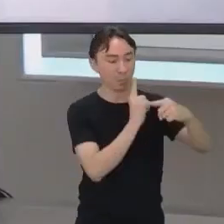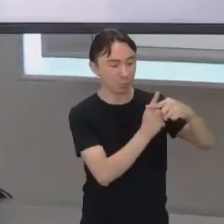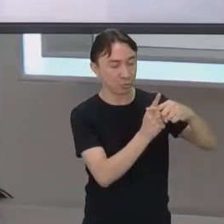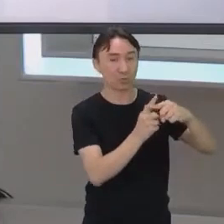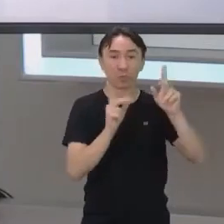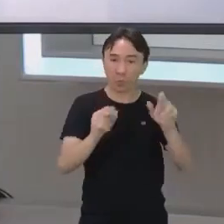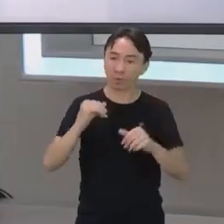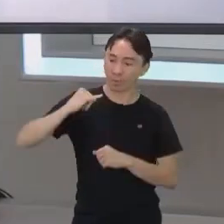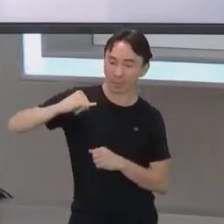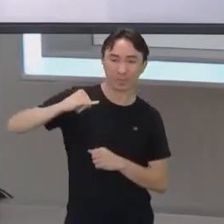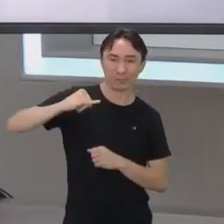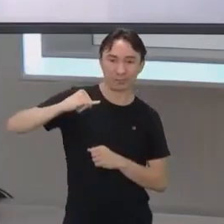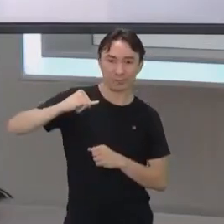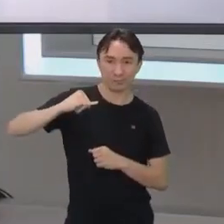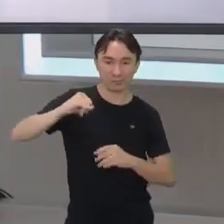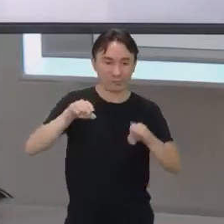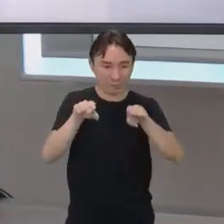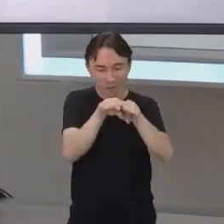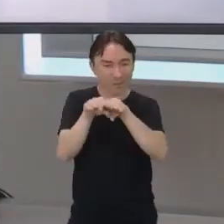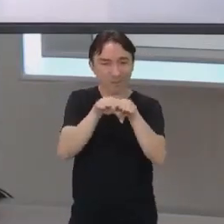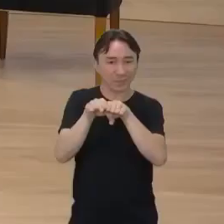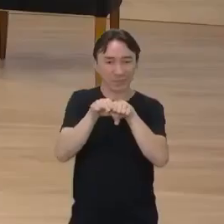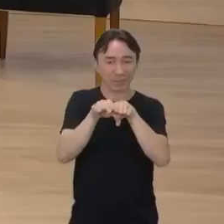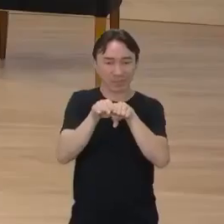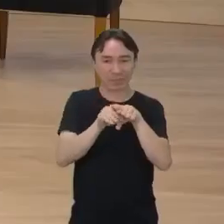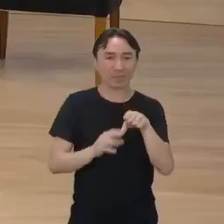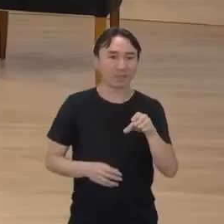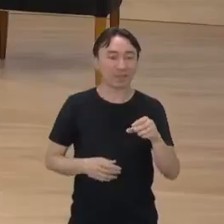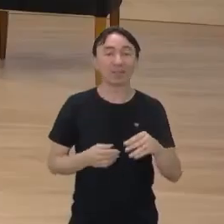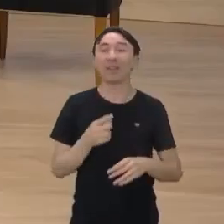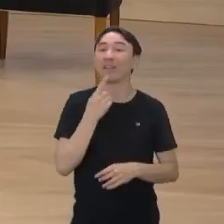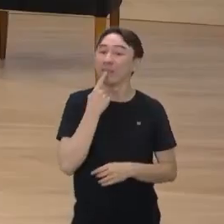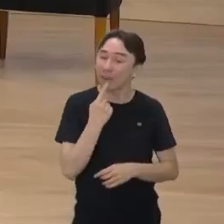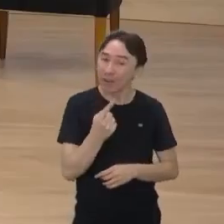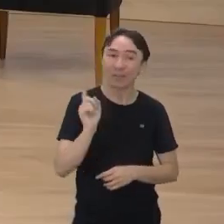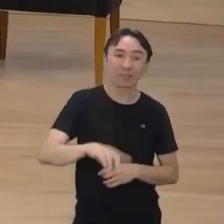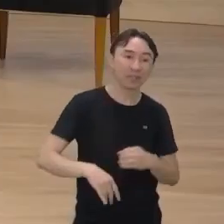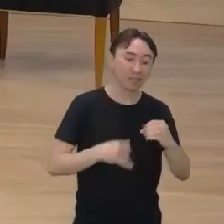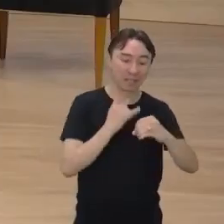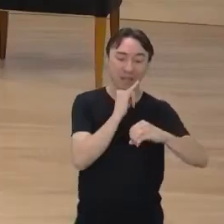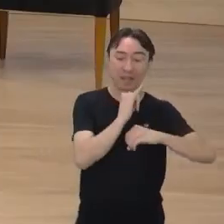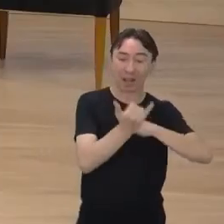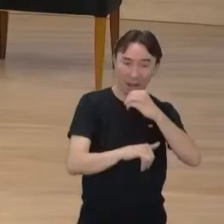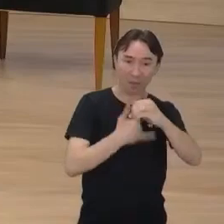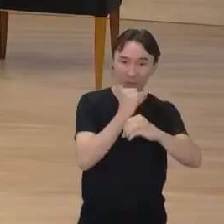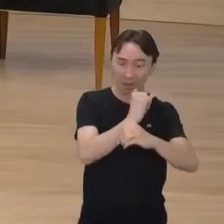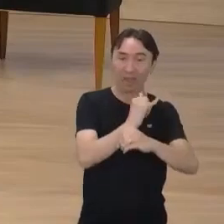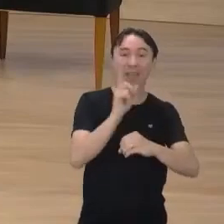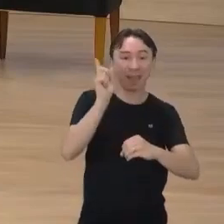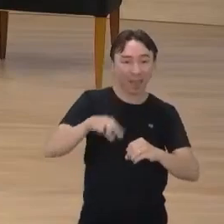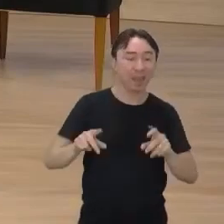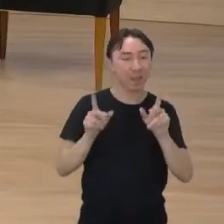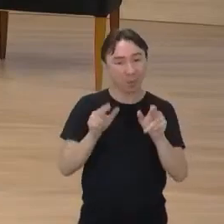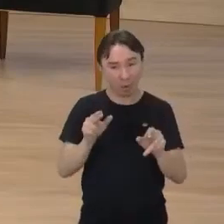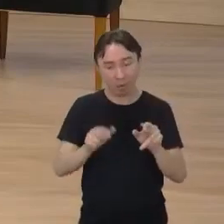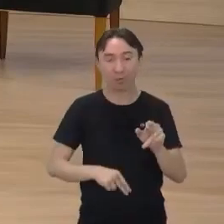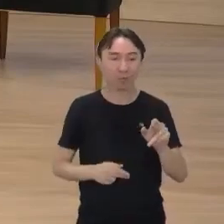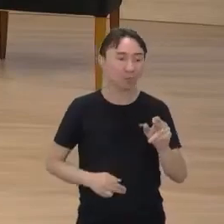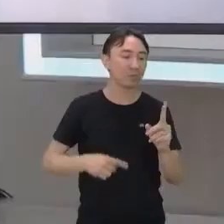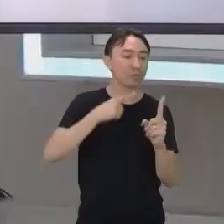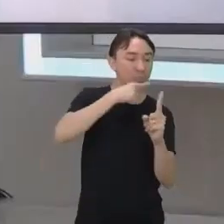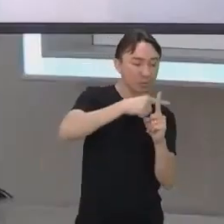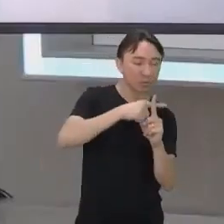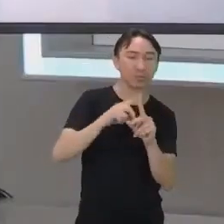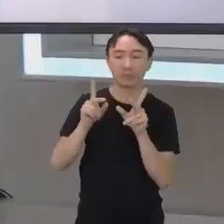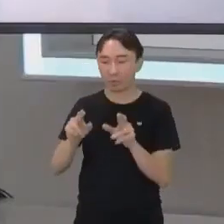partícula positiva e partícula negativa. Quando eu falo átomo, eu estou falando de neutralidade. Positivo